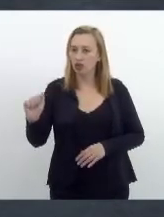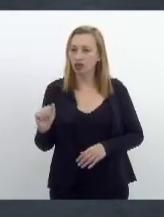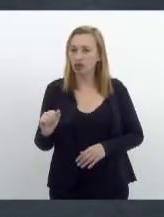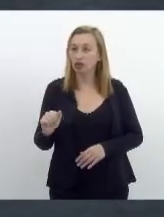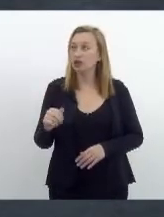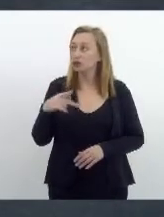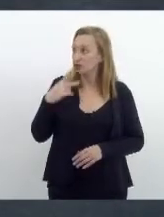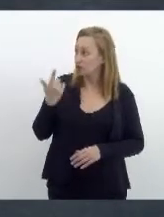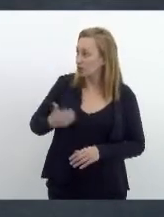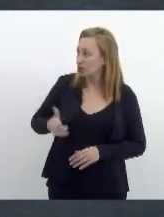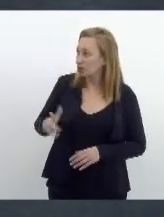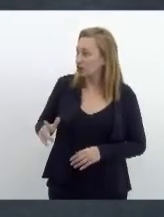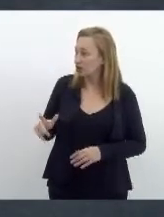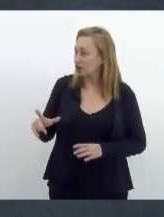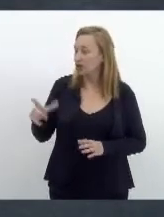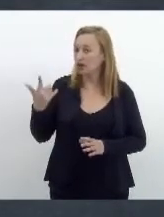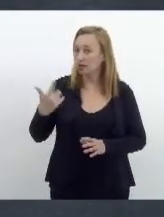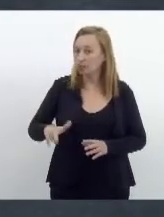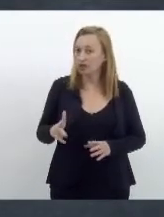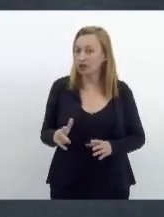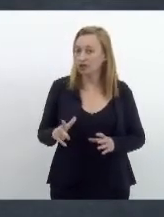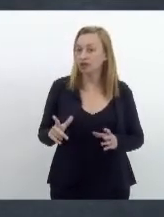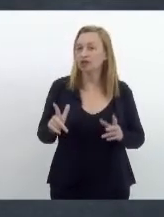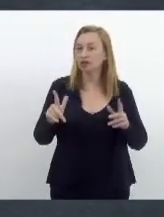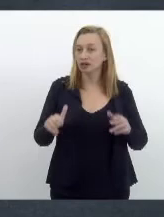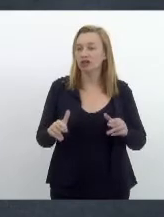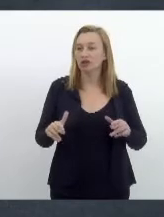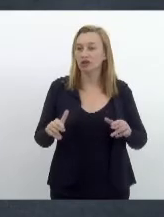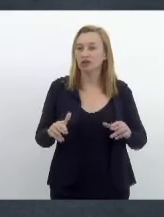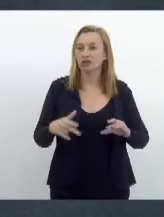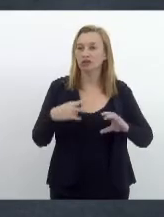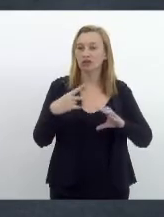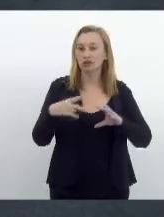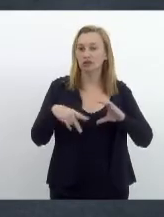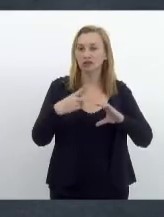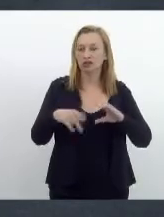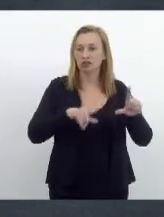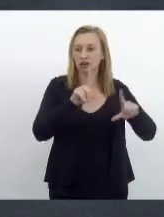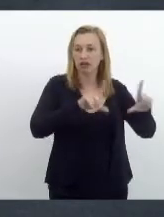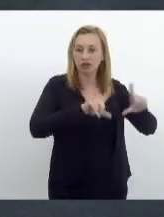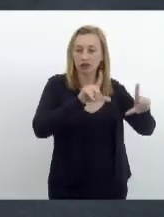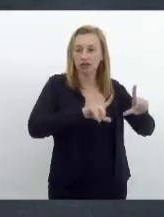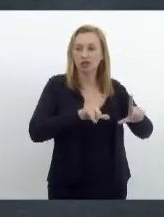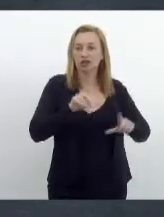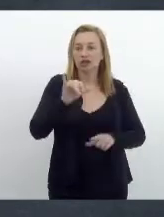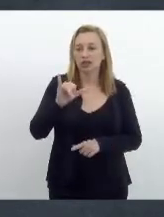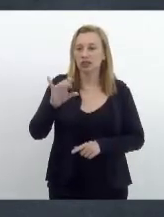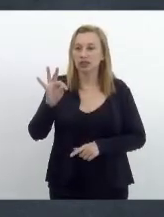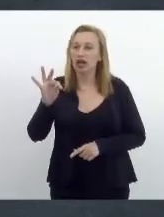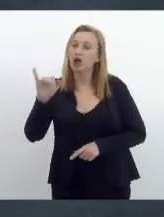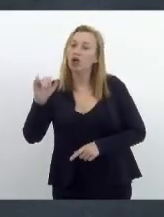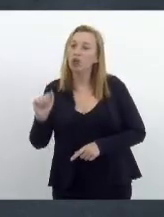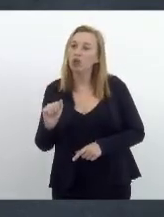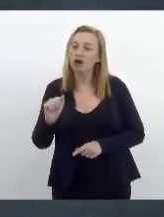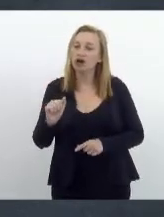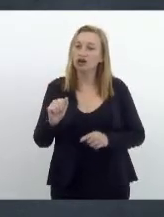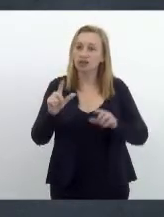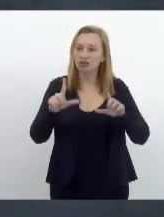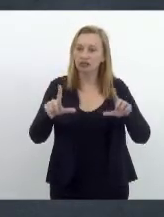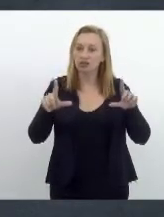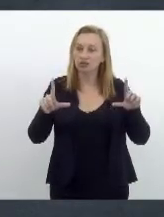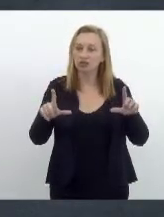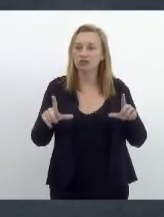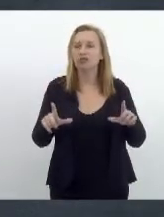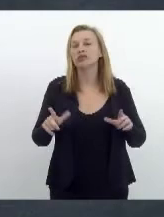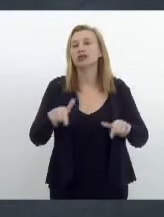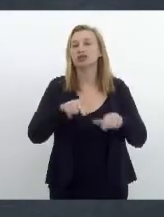que replique o modelo bem-sucedido do Parlamento, da TV do Parlamento Fluminense, na Câmara de Talva, em prol de dar visibilidade e transparência